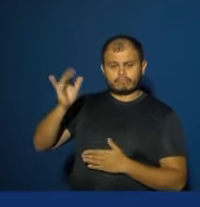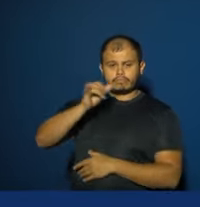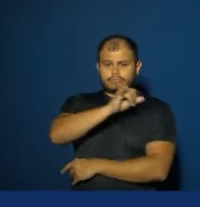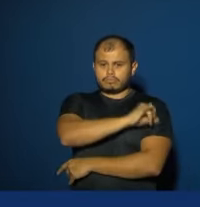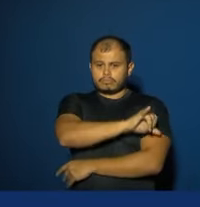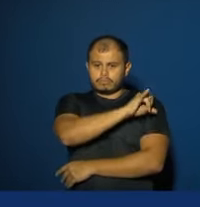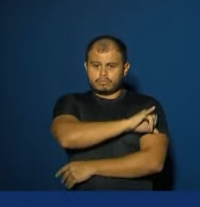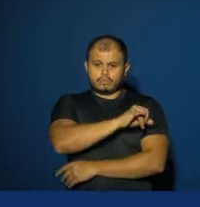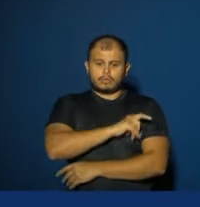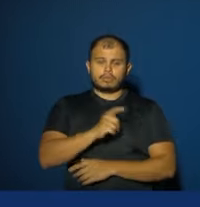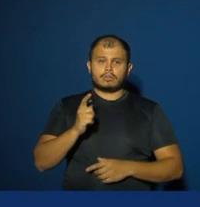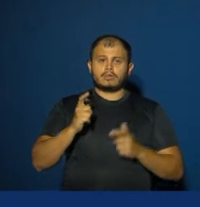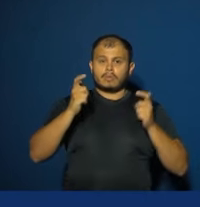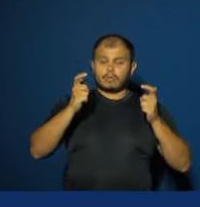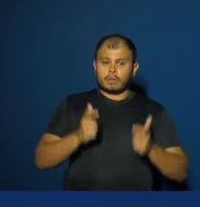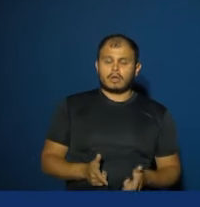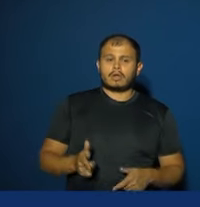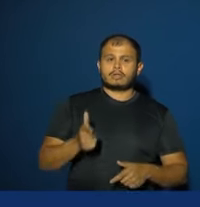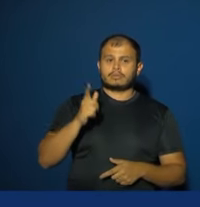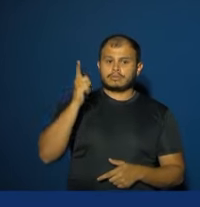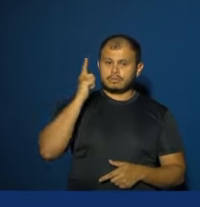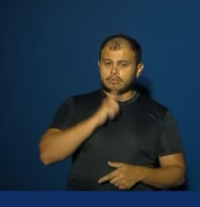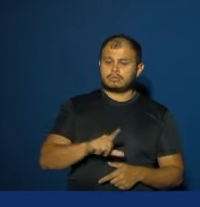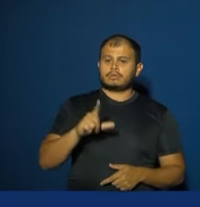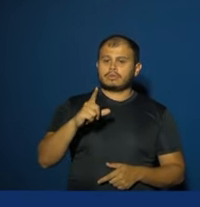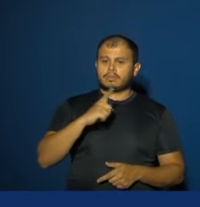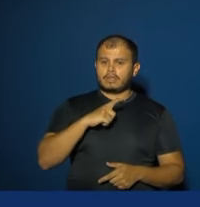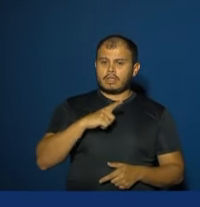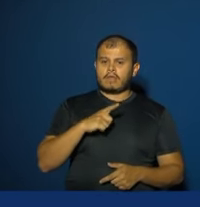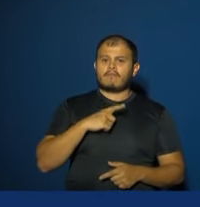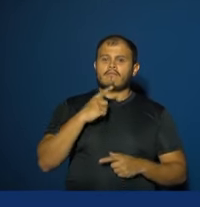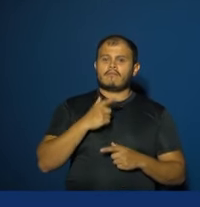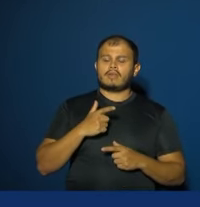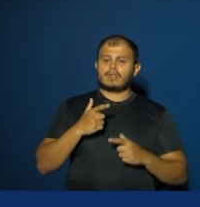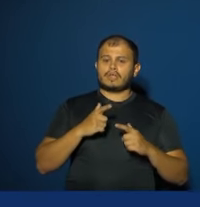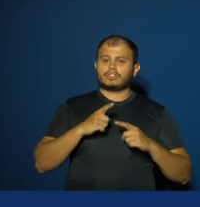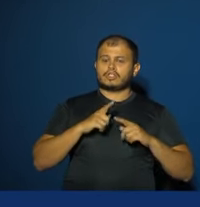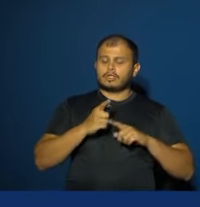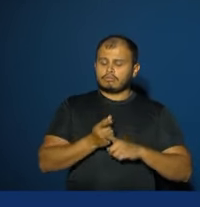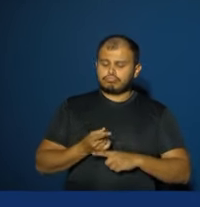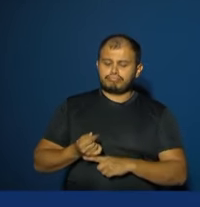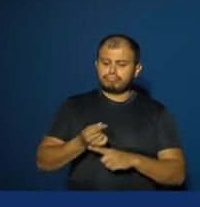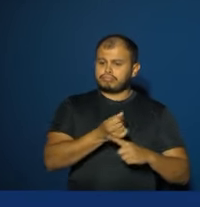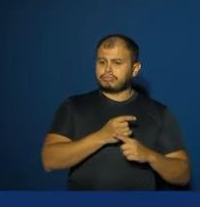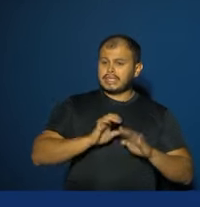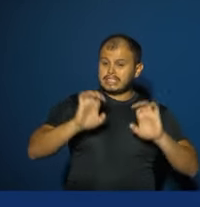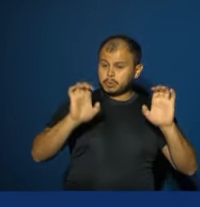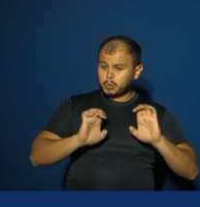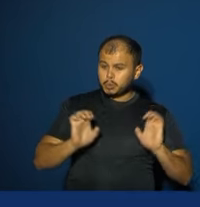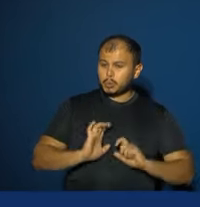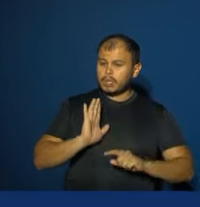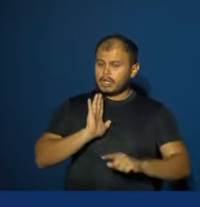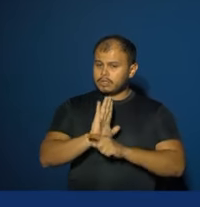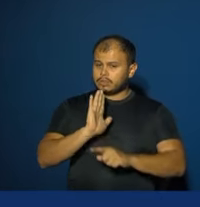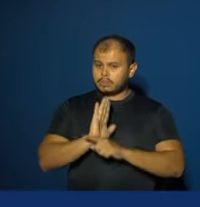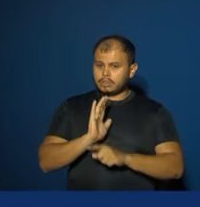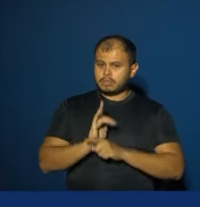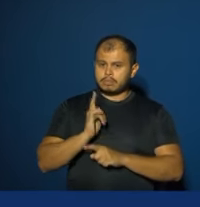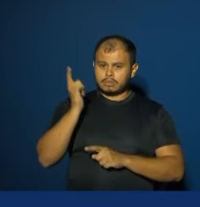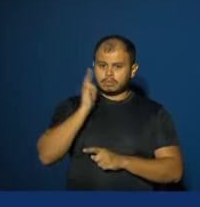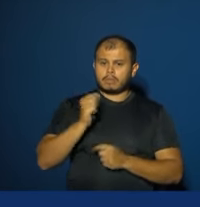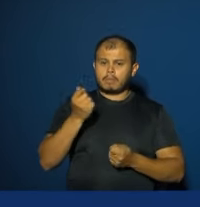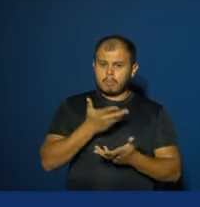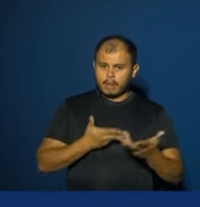acabolso de de eh capital estruturante para aquele para aquele monumental ativo